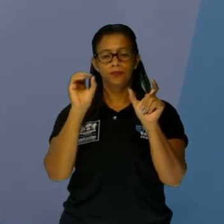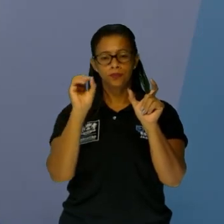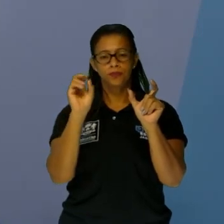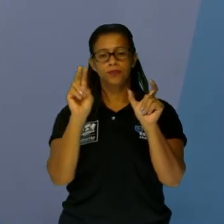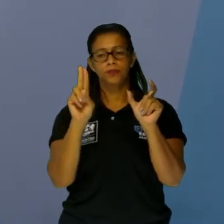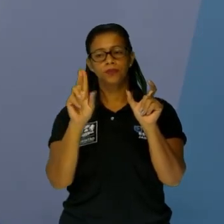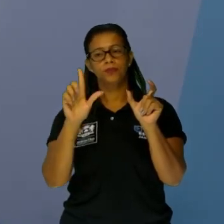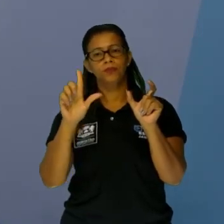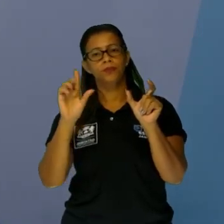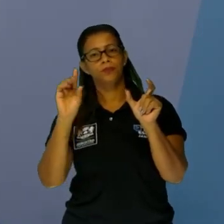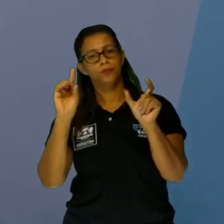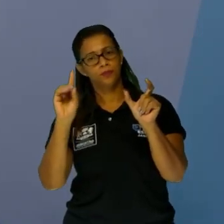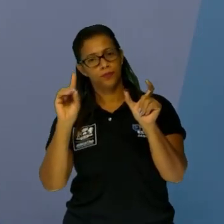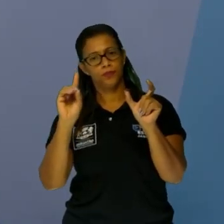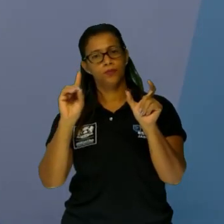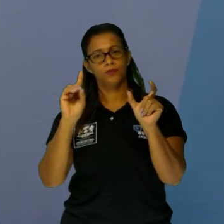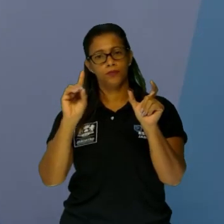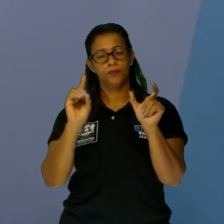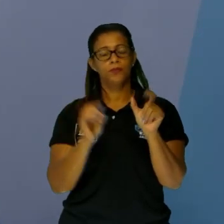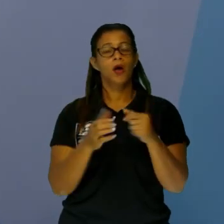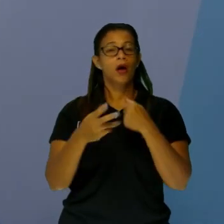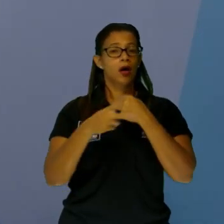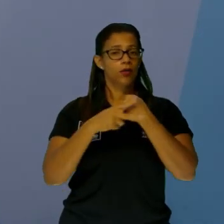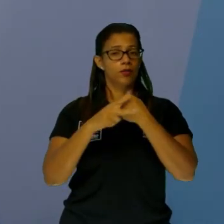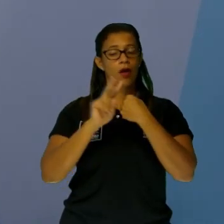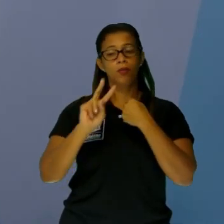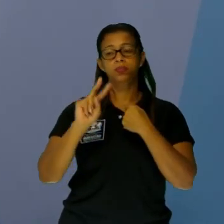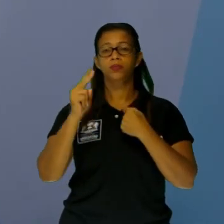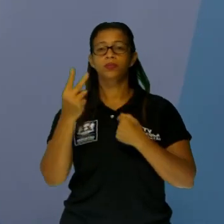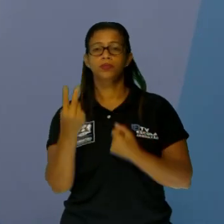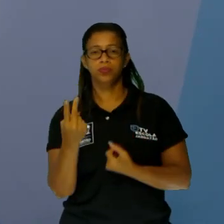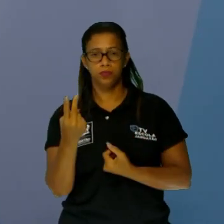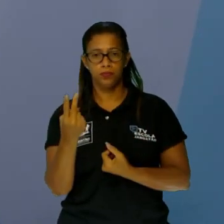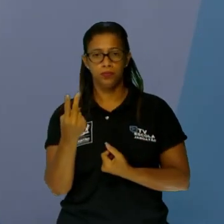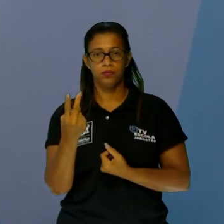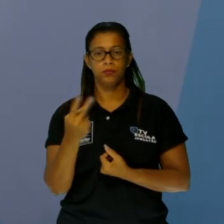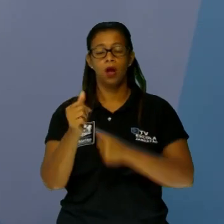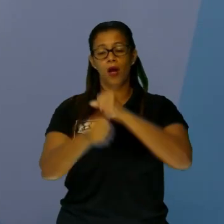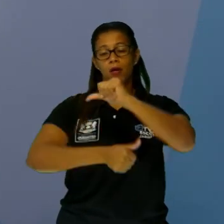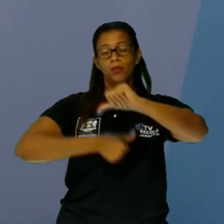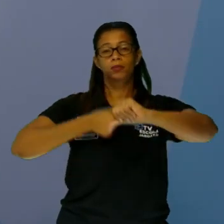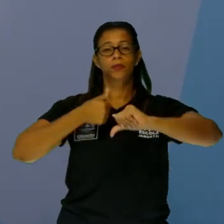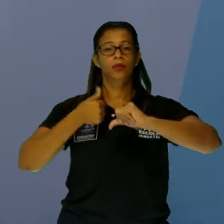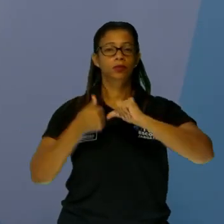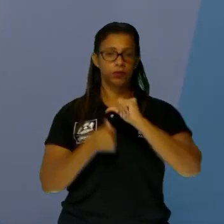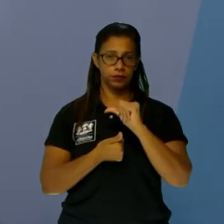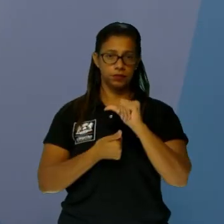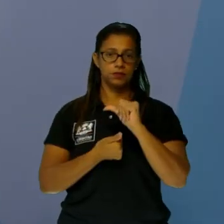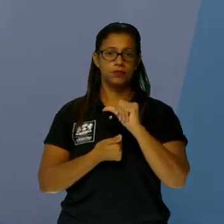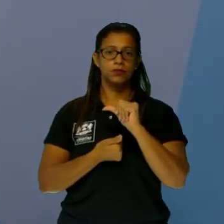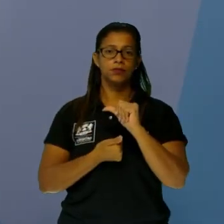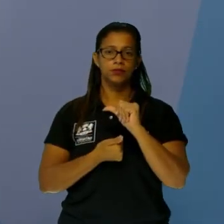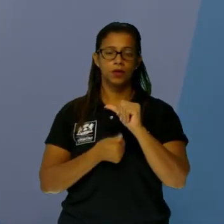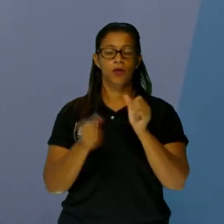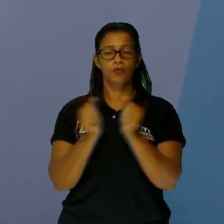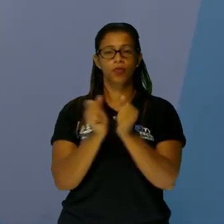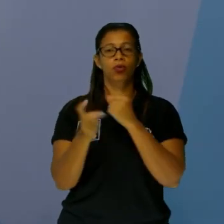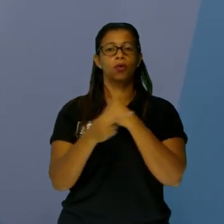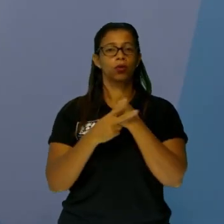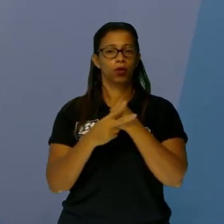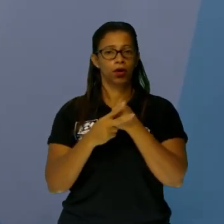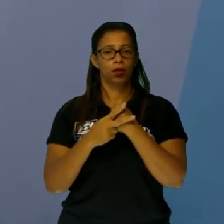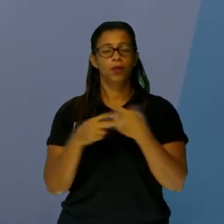Porque ele vai modificar, né, a situação junto com o verbo.